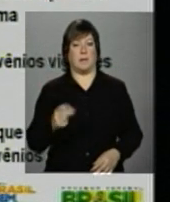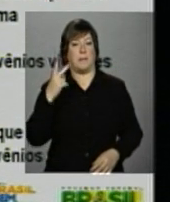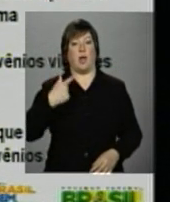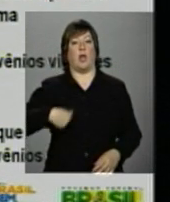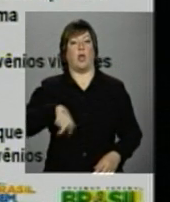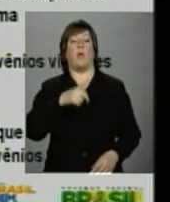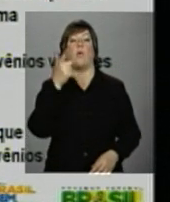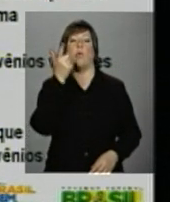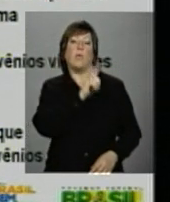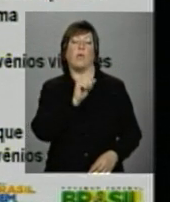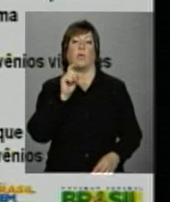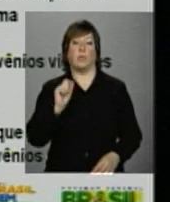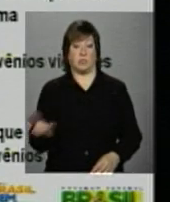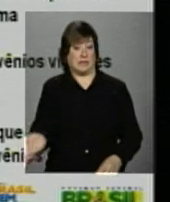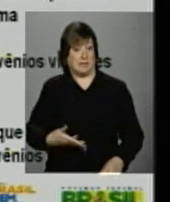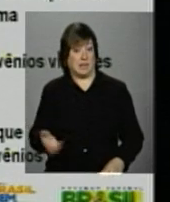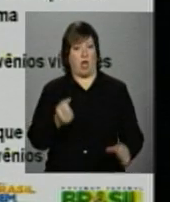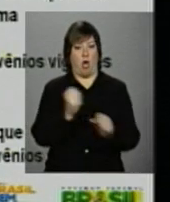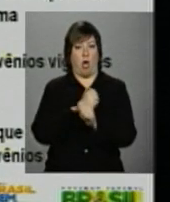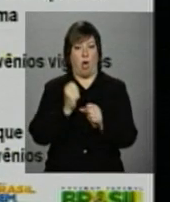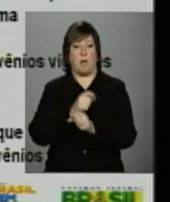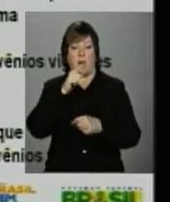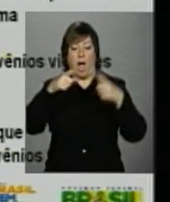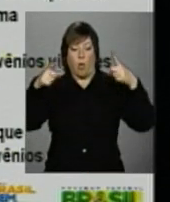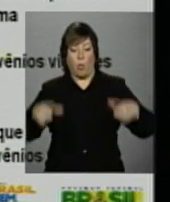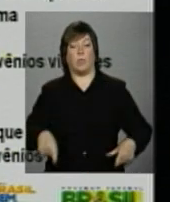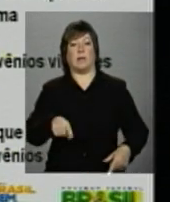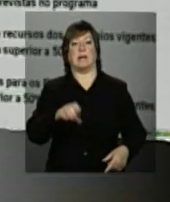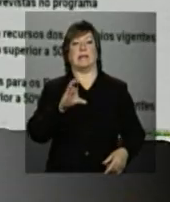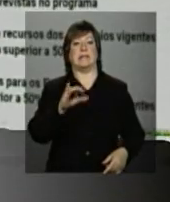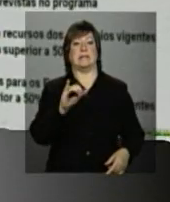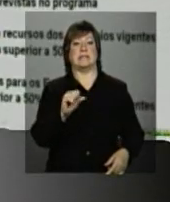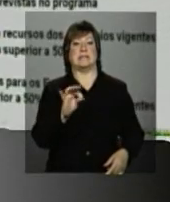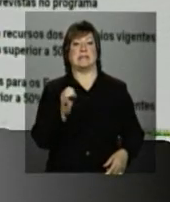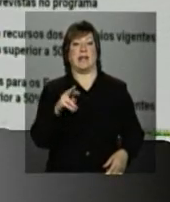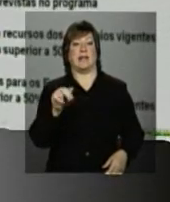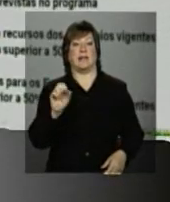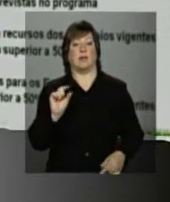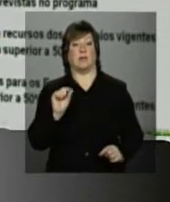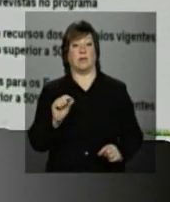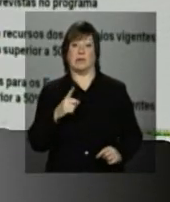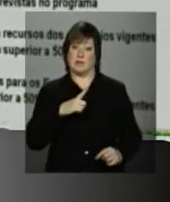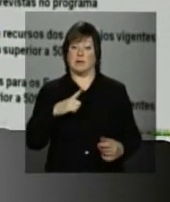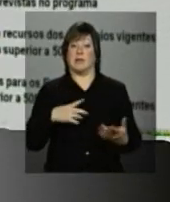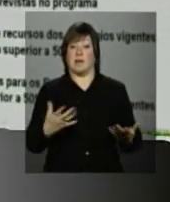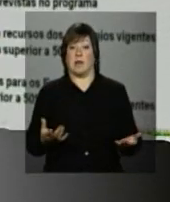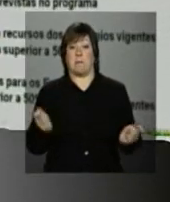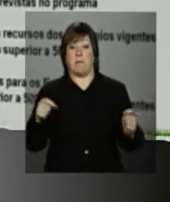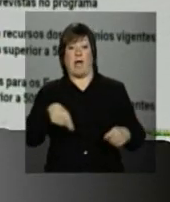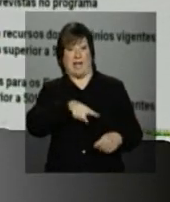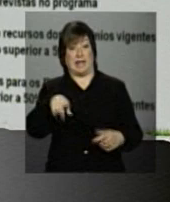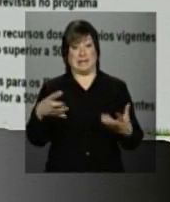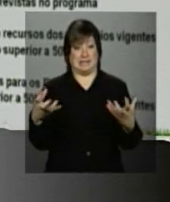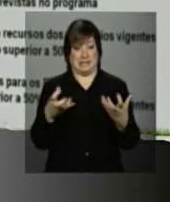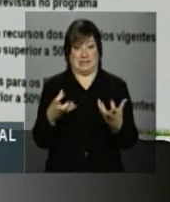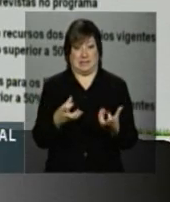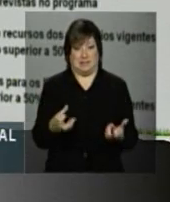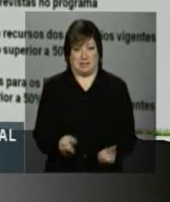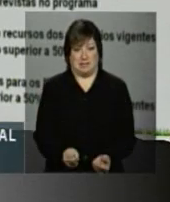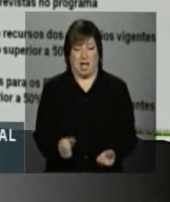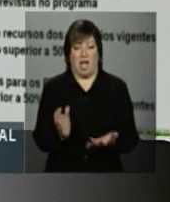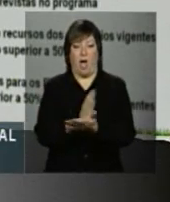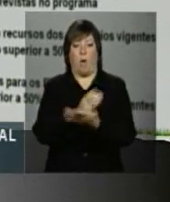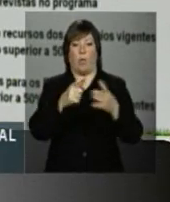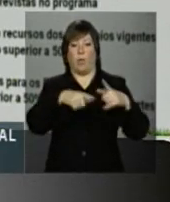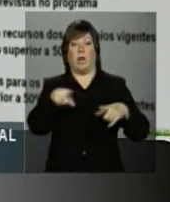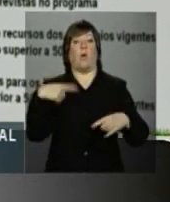acelere a construção de cisternas tendo em vista inclusive que existe o risco de que essa seca pelo menos em parte do Nordeste